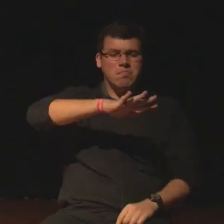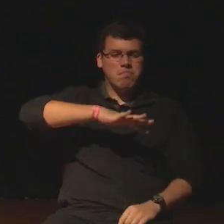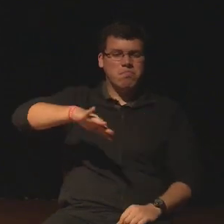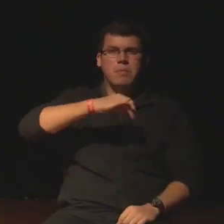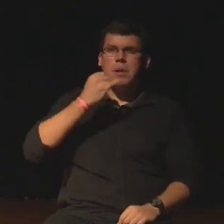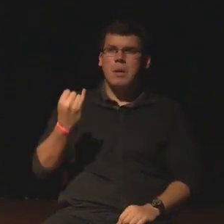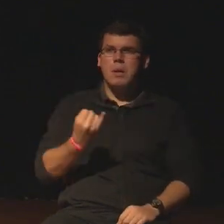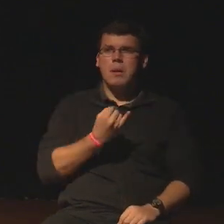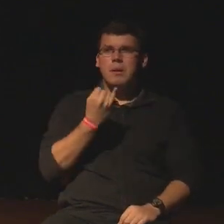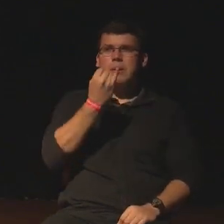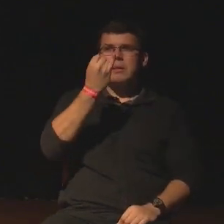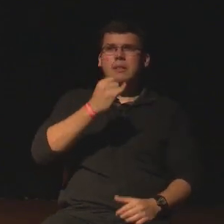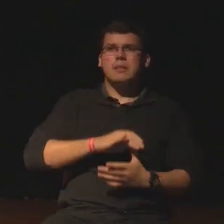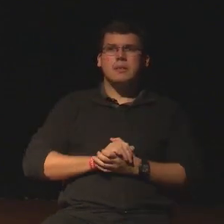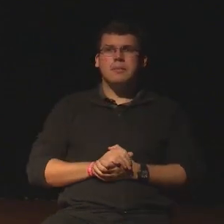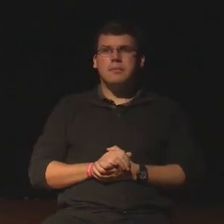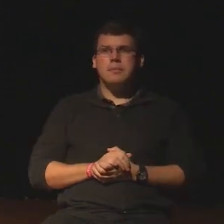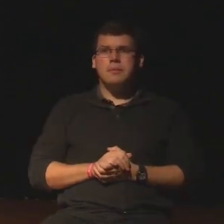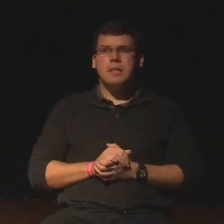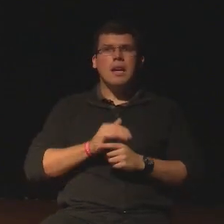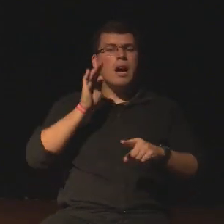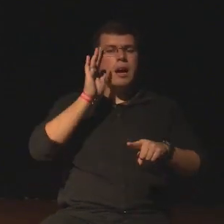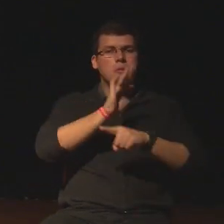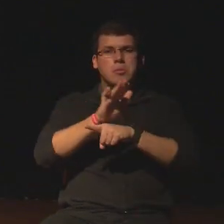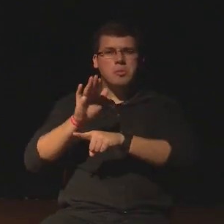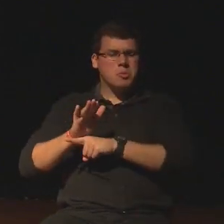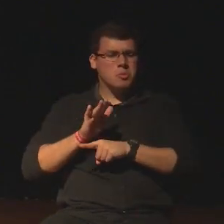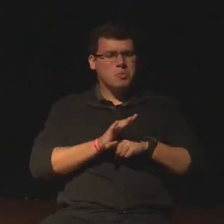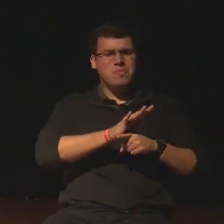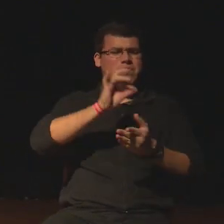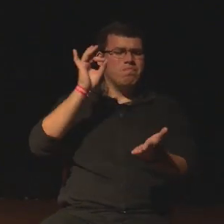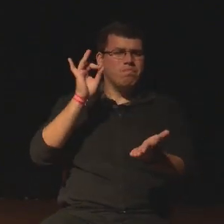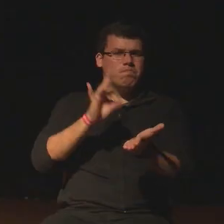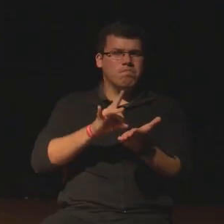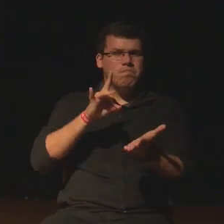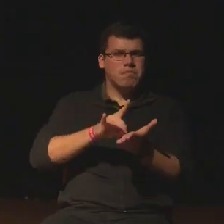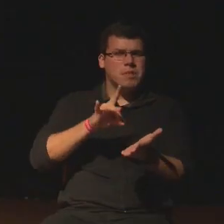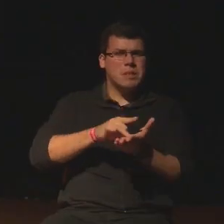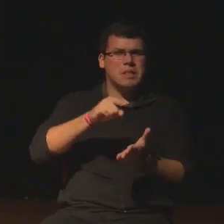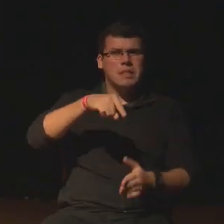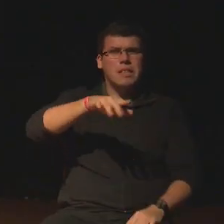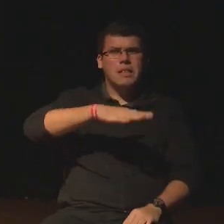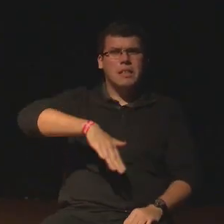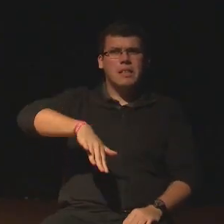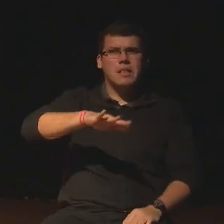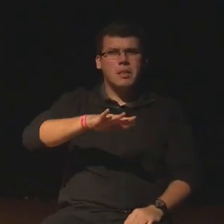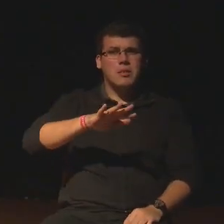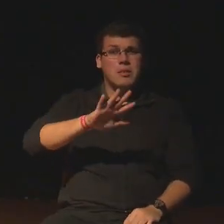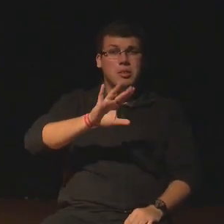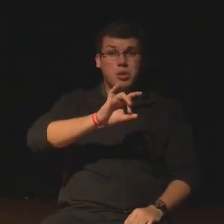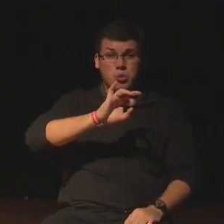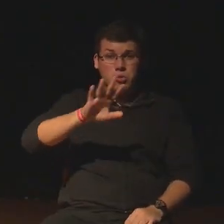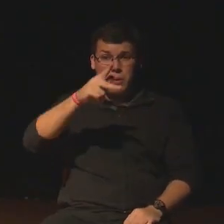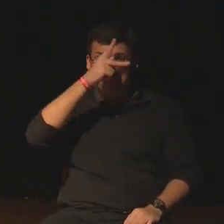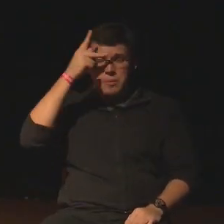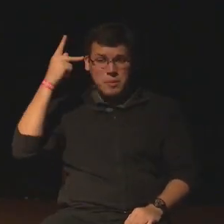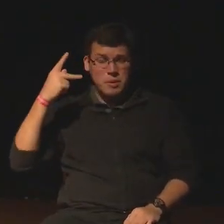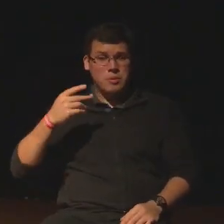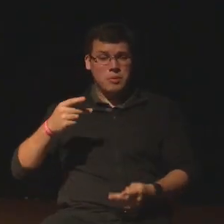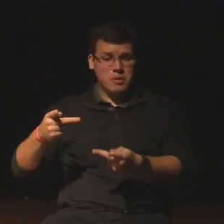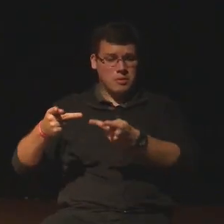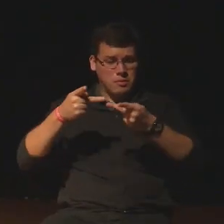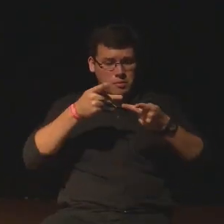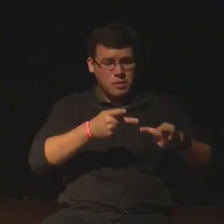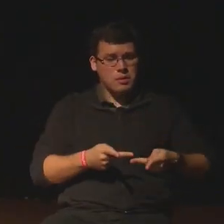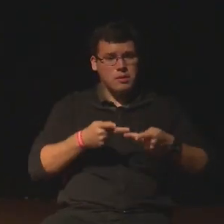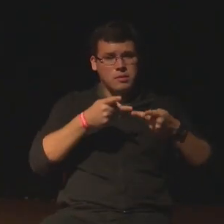que vai trazer benefícios aí muito positivos, não só para o público que visita o MASP,